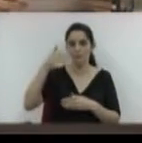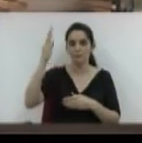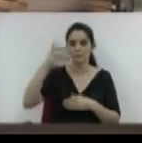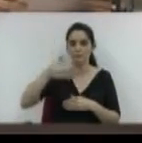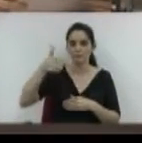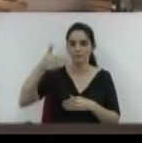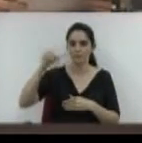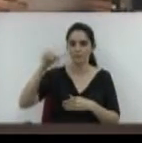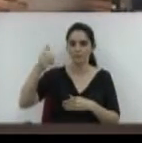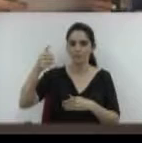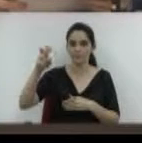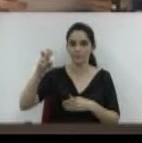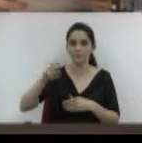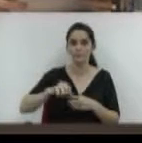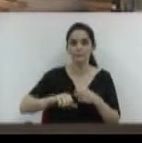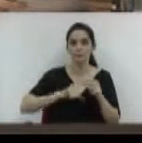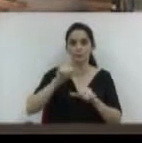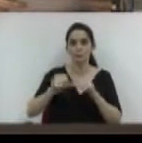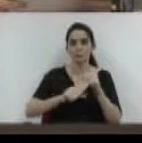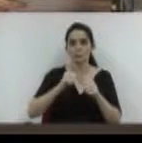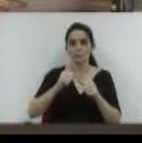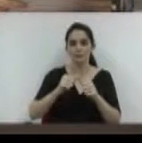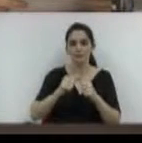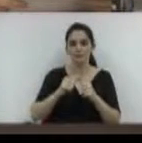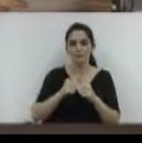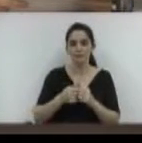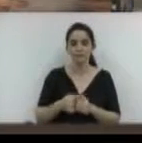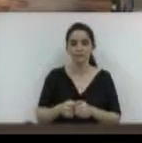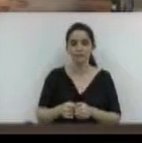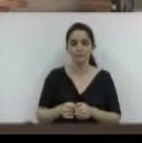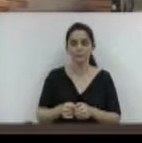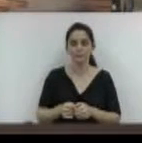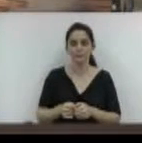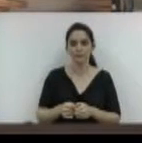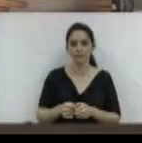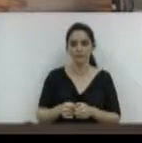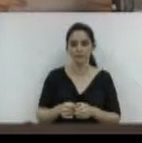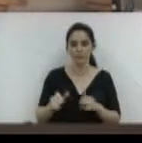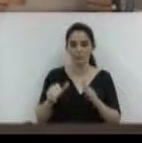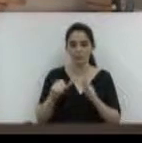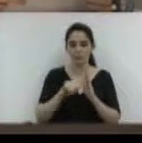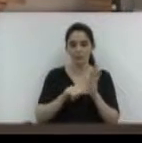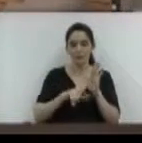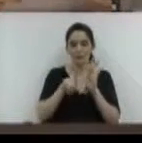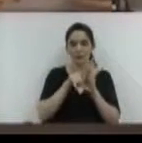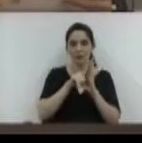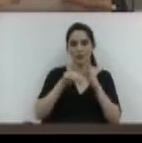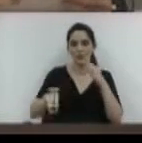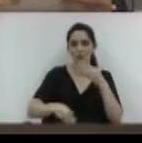os anexos 1º e 3º da Lei Complementar número